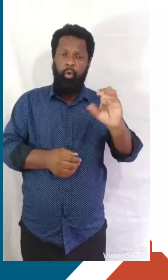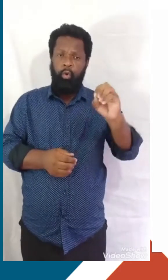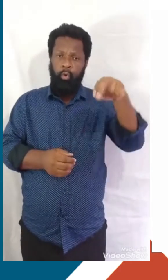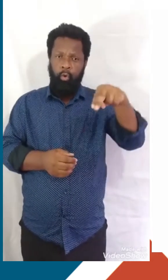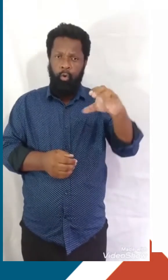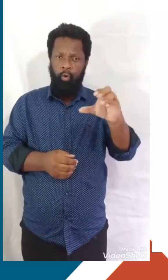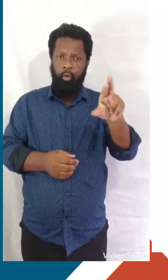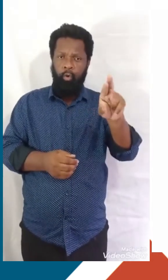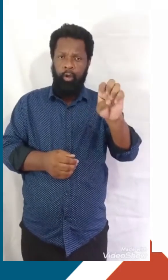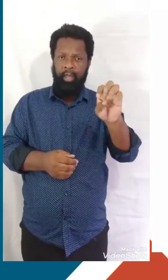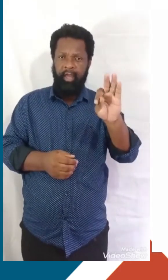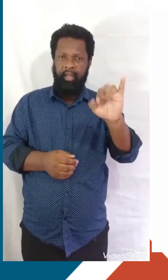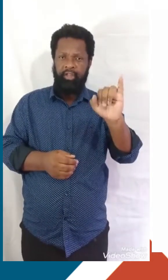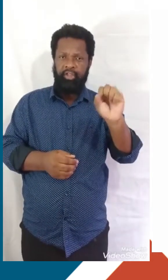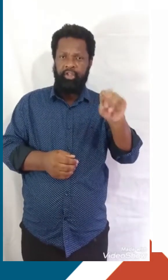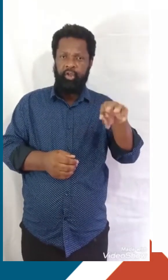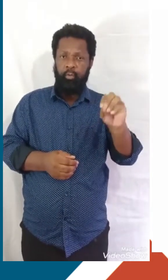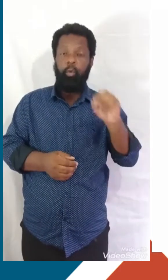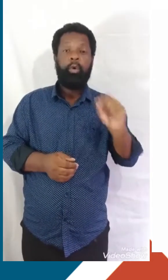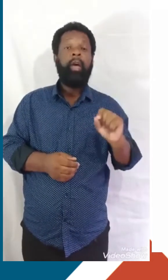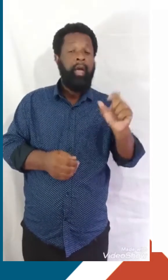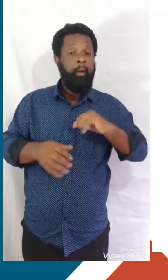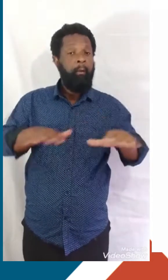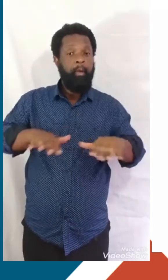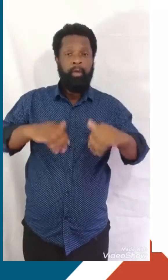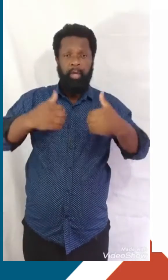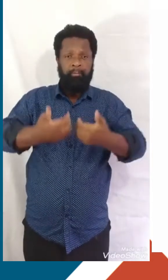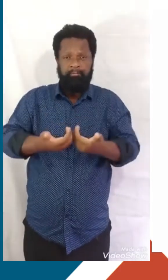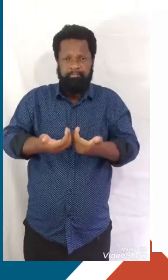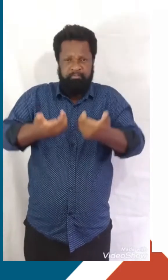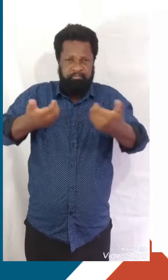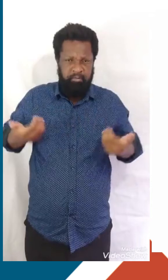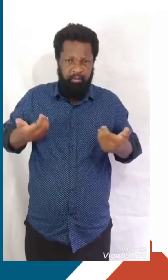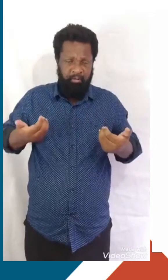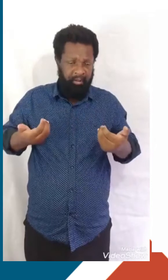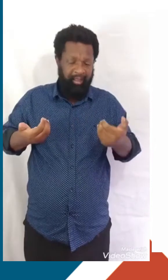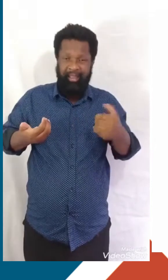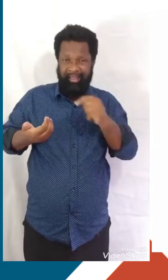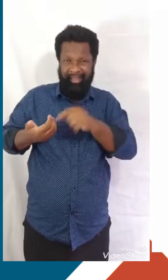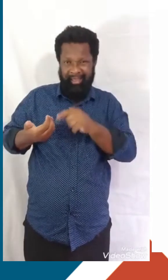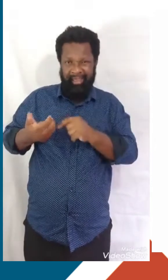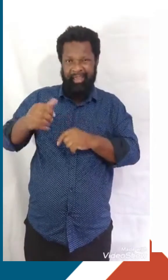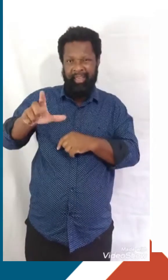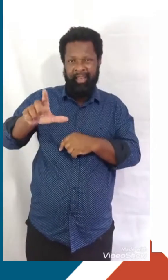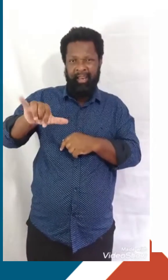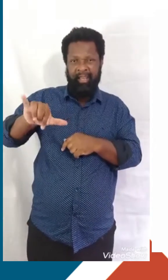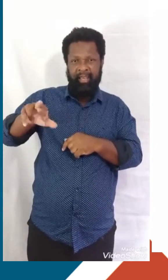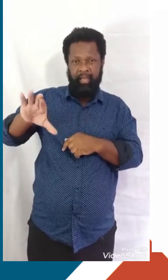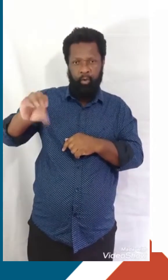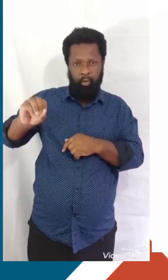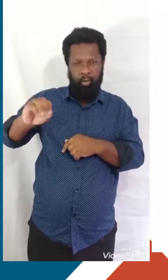como um movimento que vai romper radicalmente com o lirismo. A